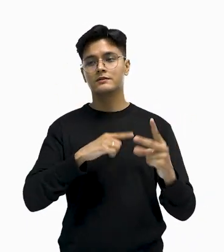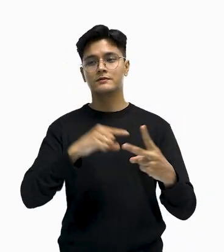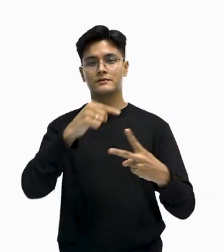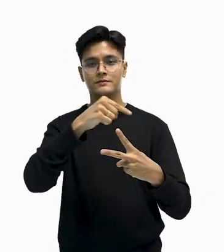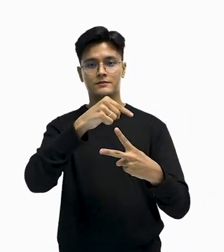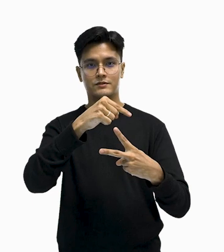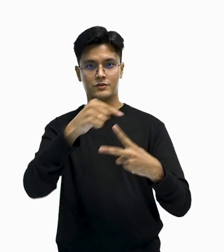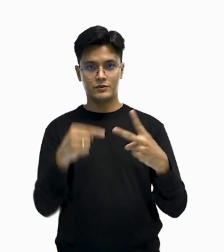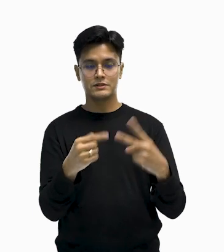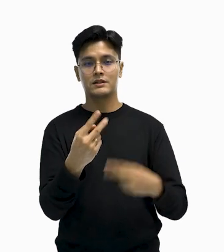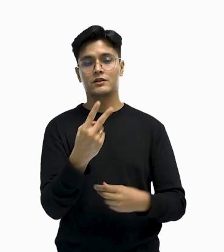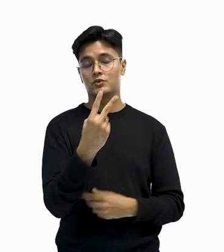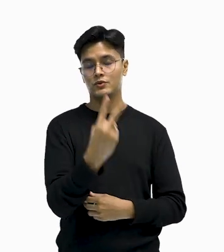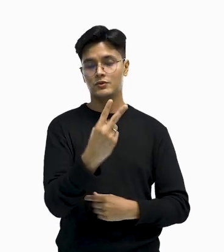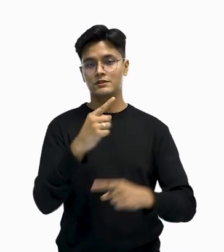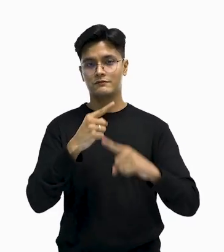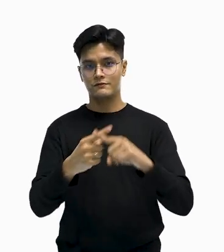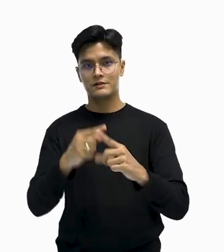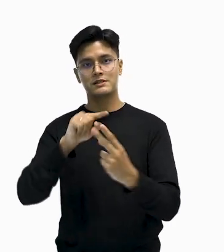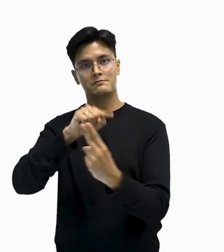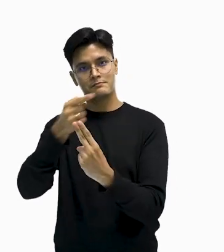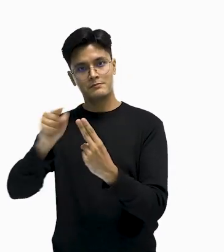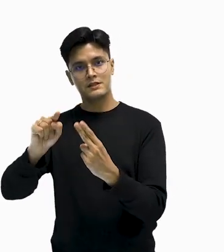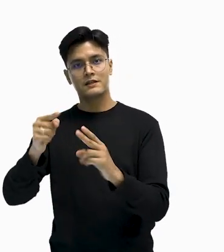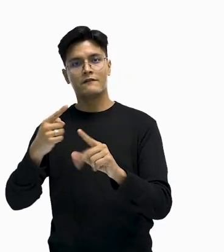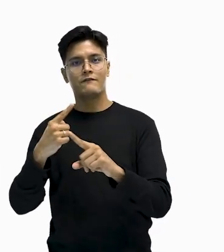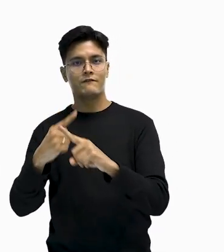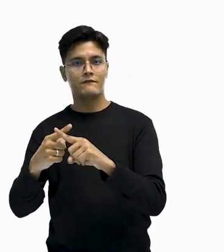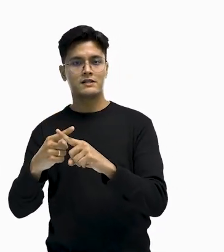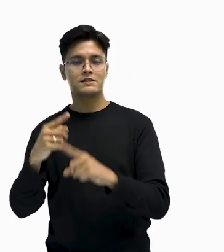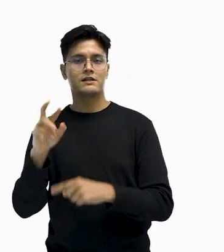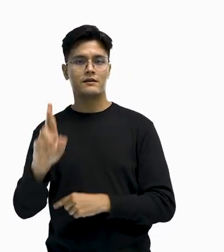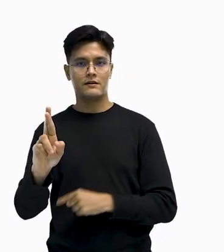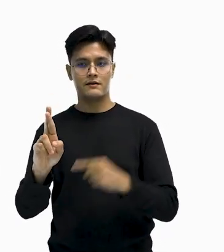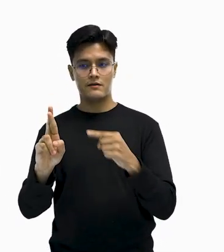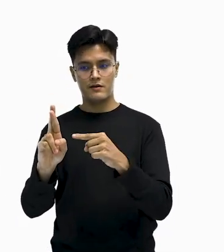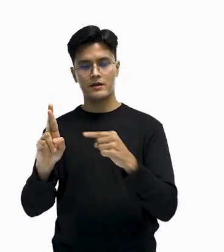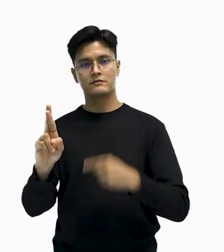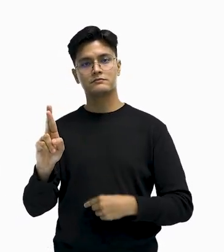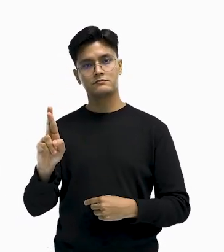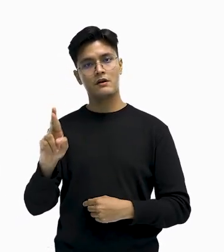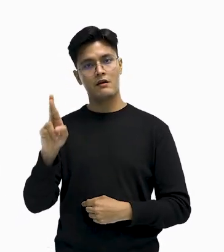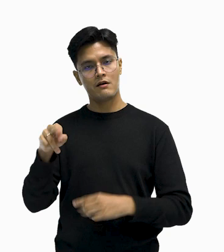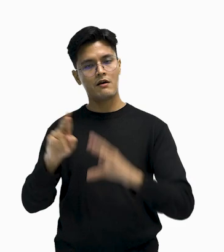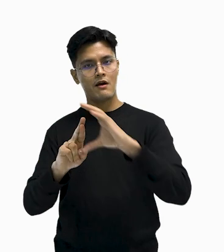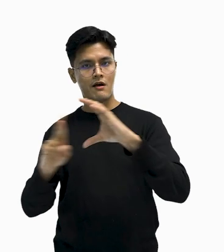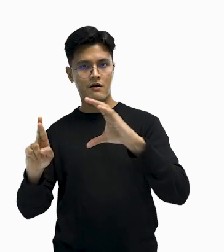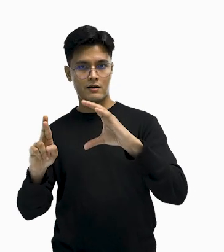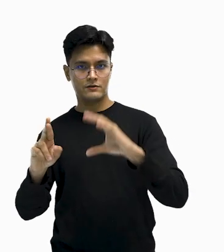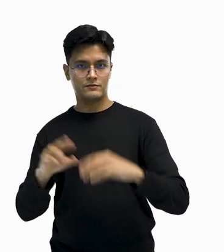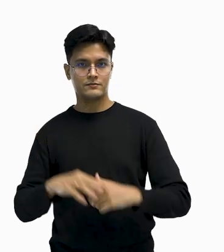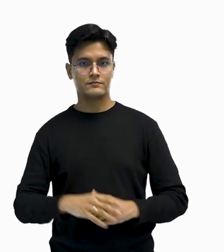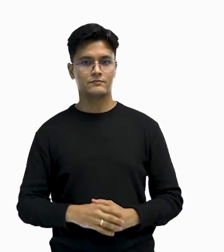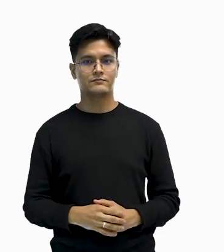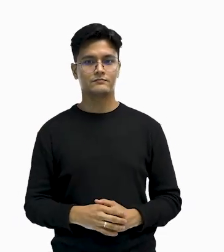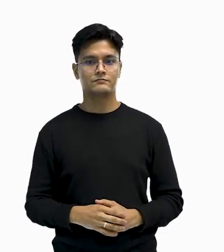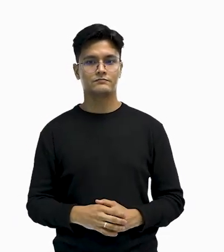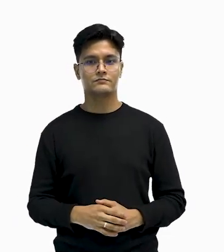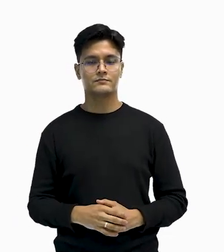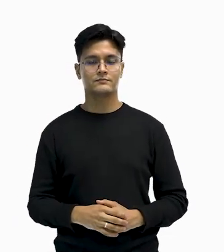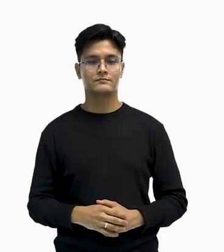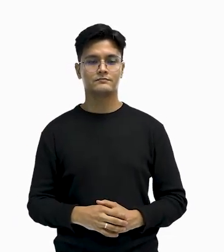2 vezes π vezes R, onde R é o valor do raio. Só refazer aqui que fica um pouco